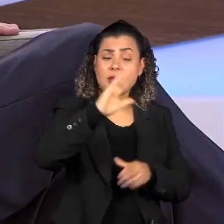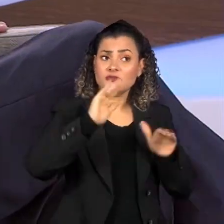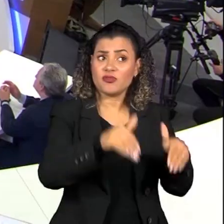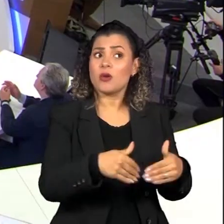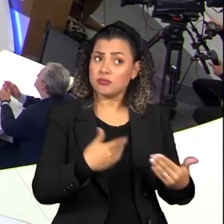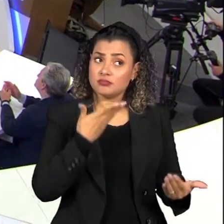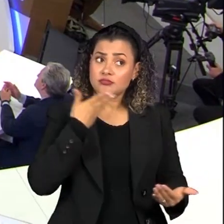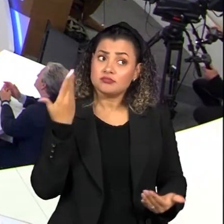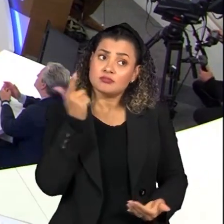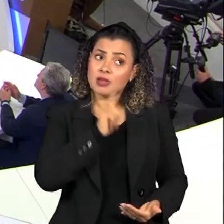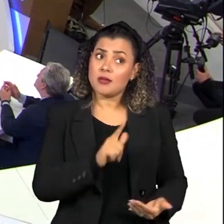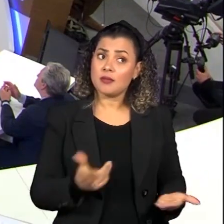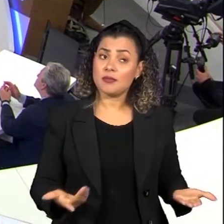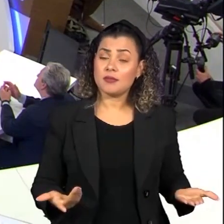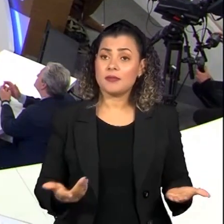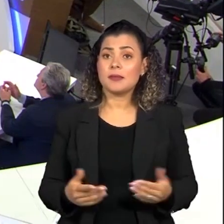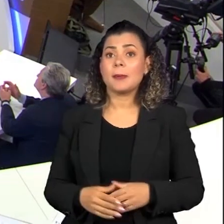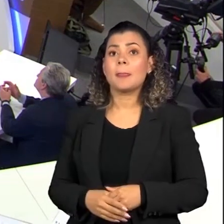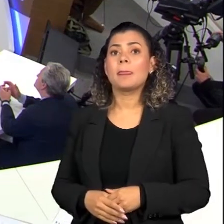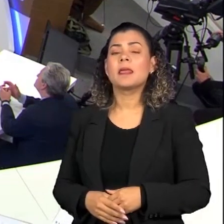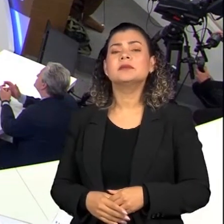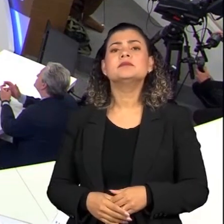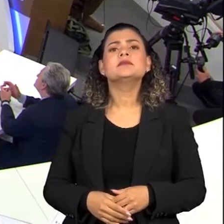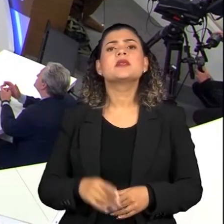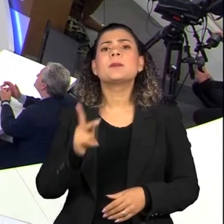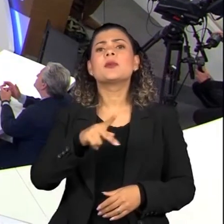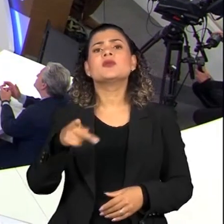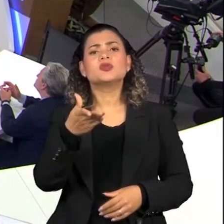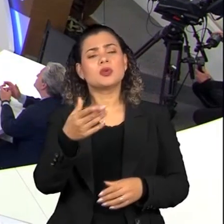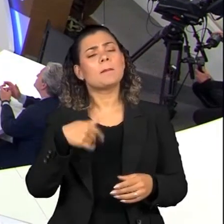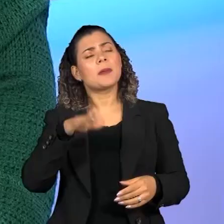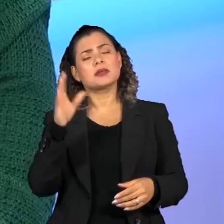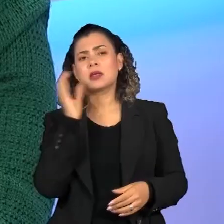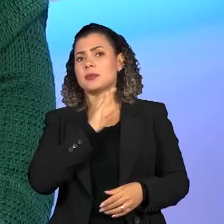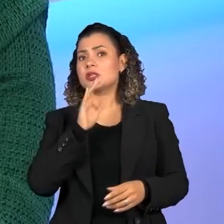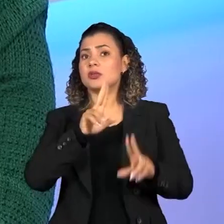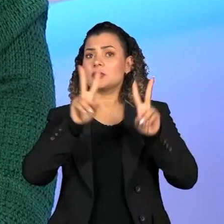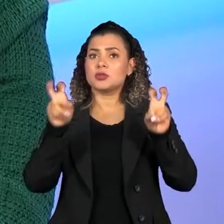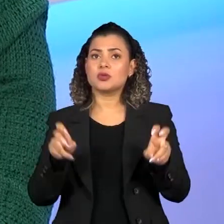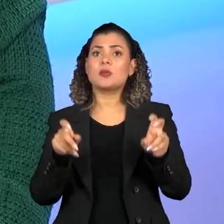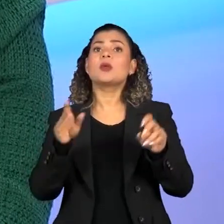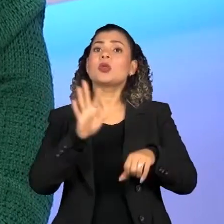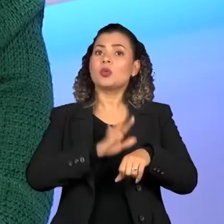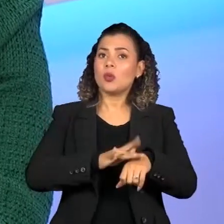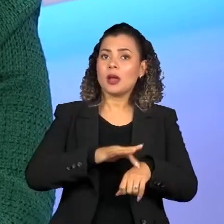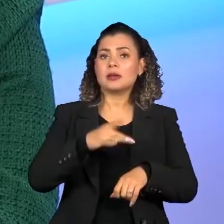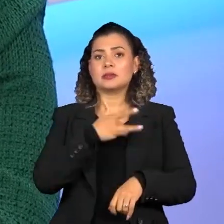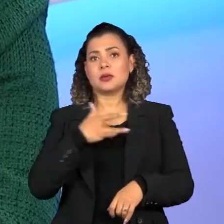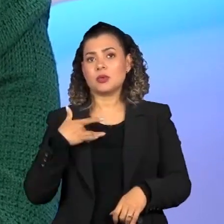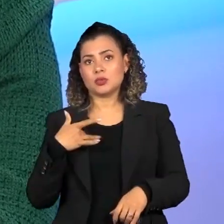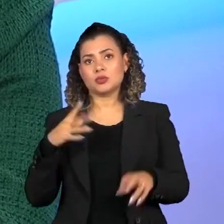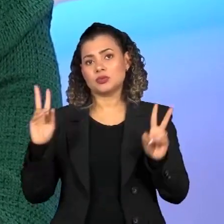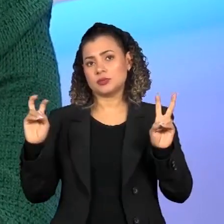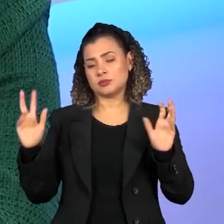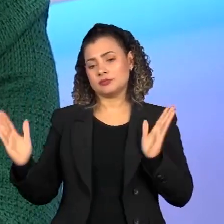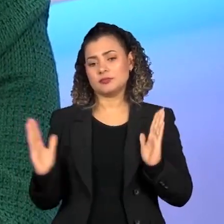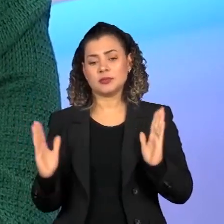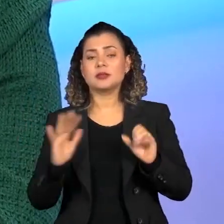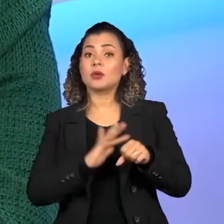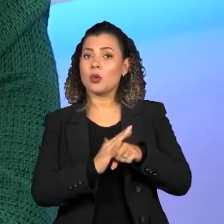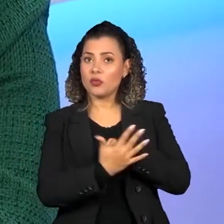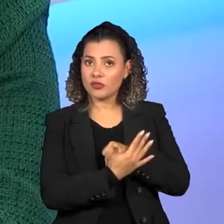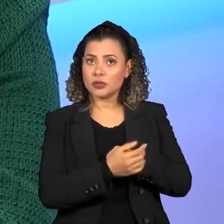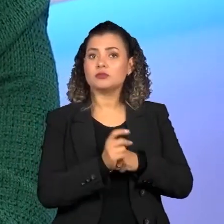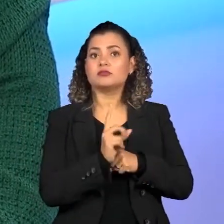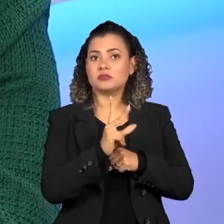professor falando um pouco sobre novas emergências de doenças de saúde a gente teve aí um período além da pandemia